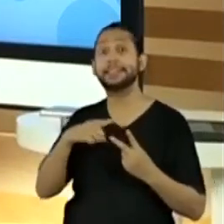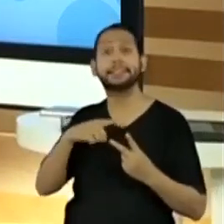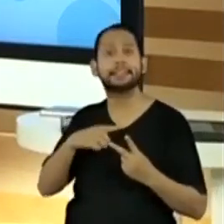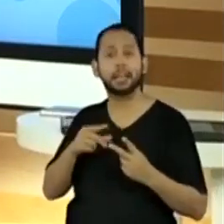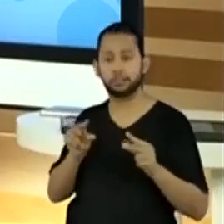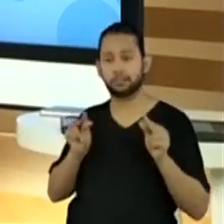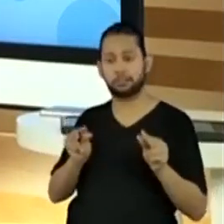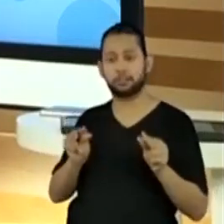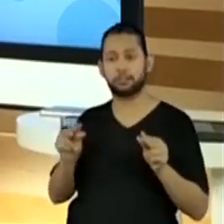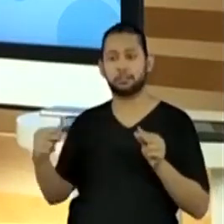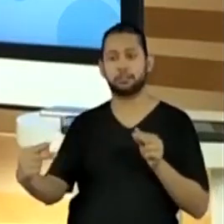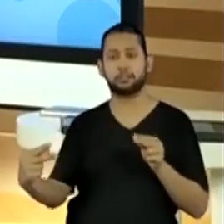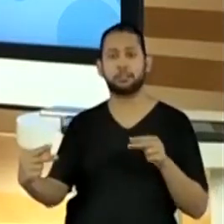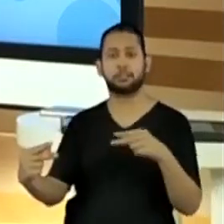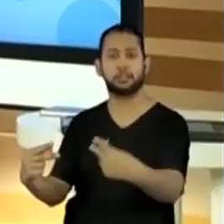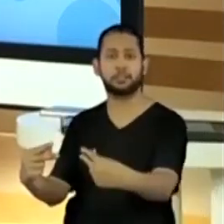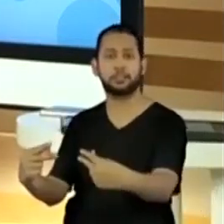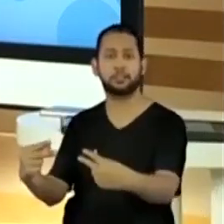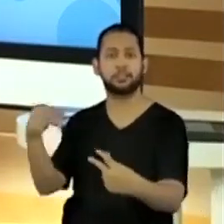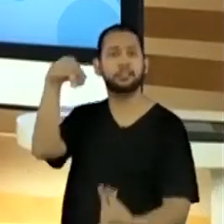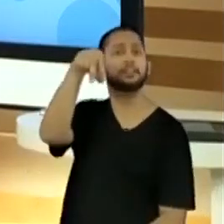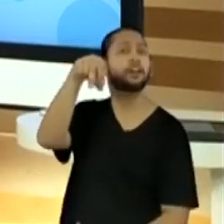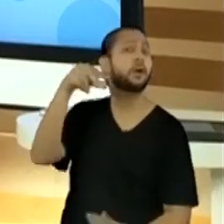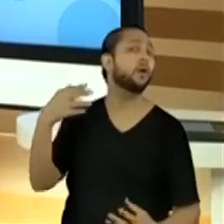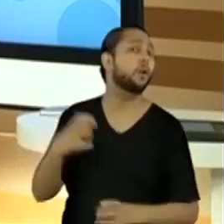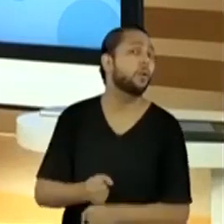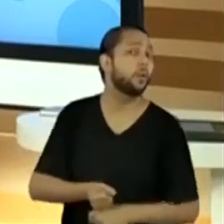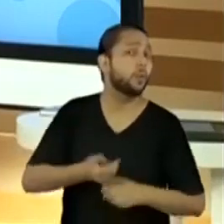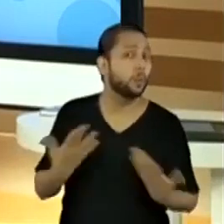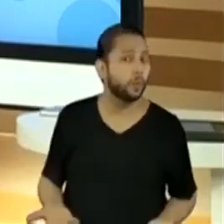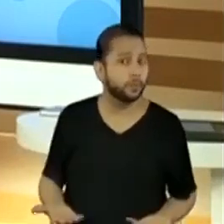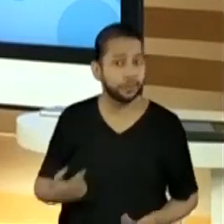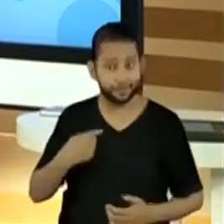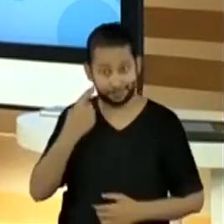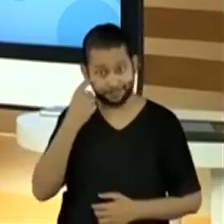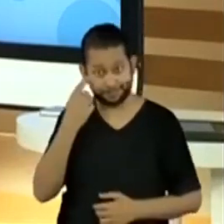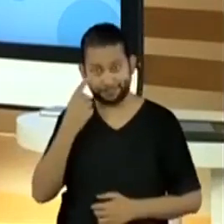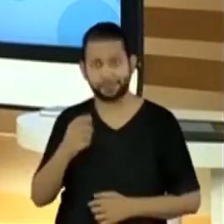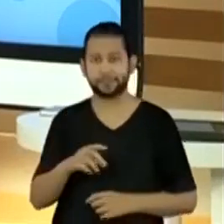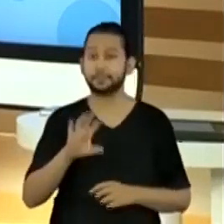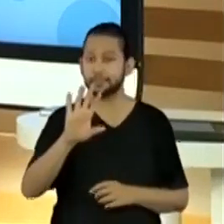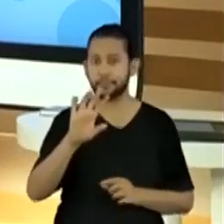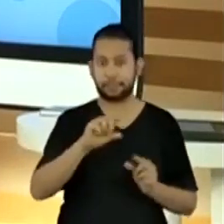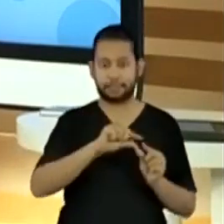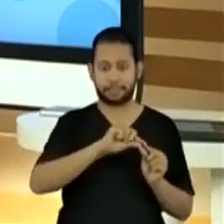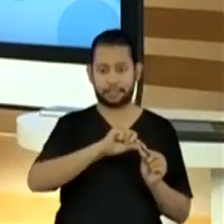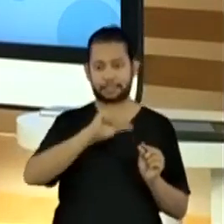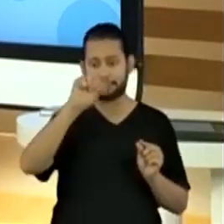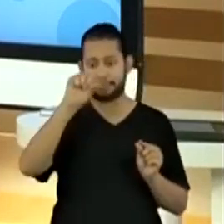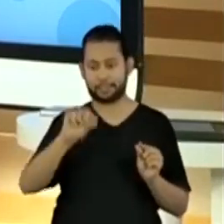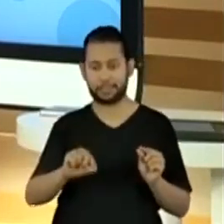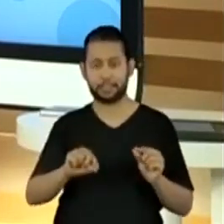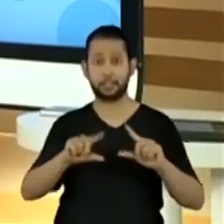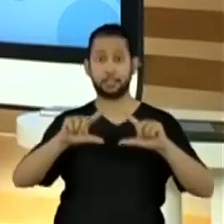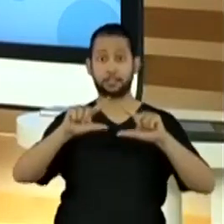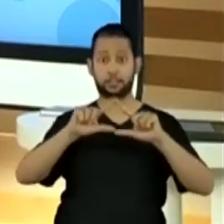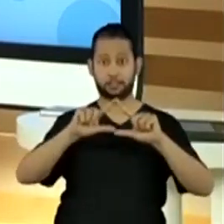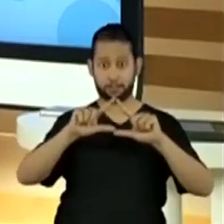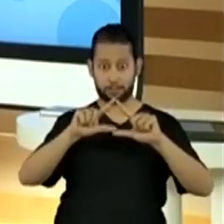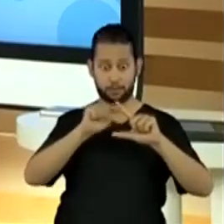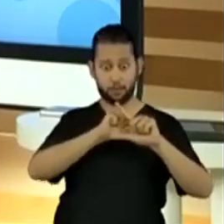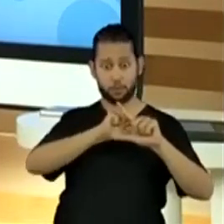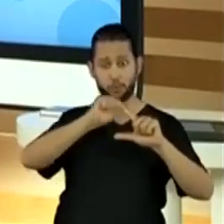Olhando as arestas, que são aquelas linhas, eu tenho aqui, ó, vou pegar outra caneta.